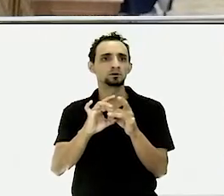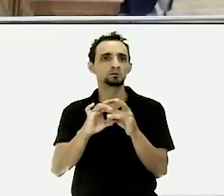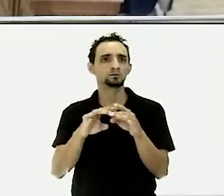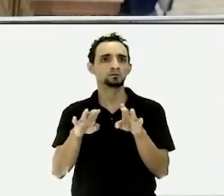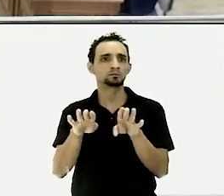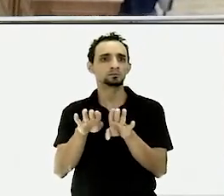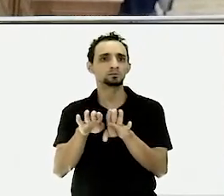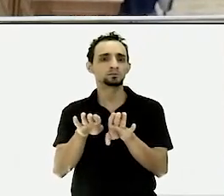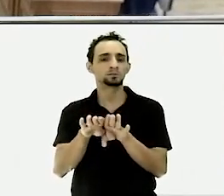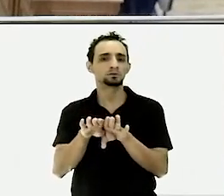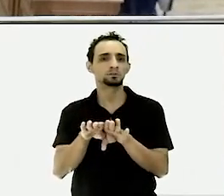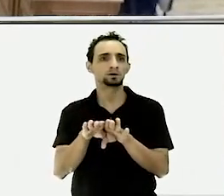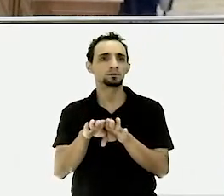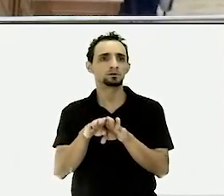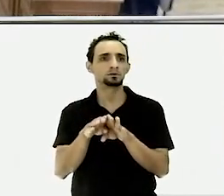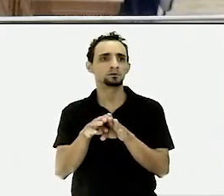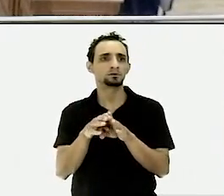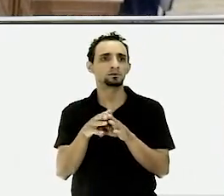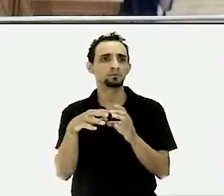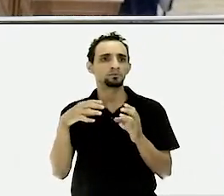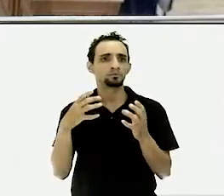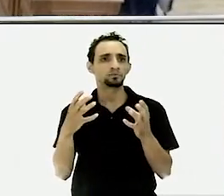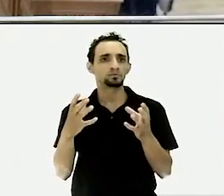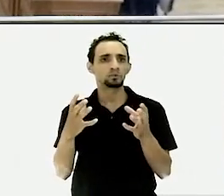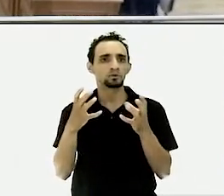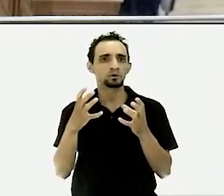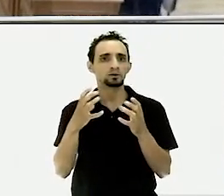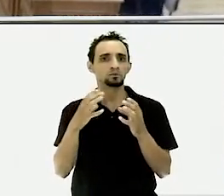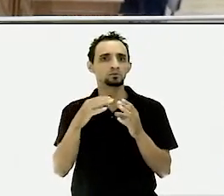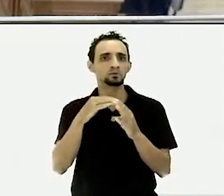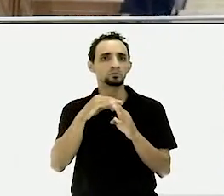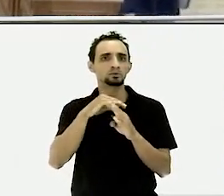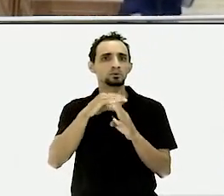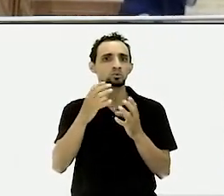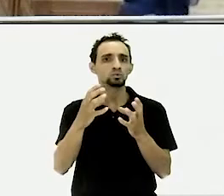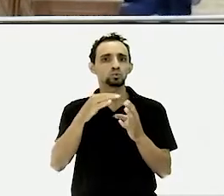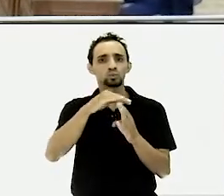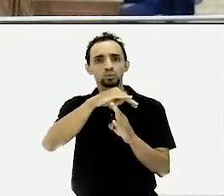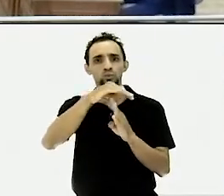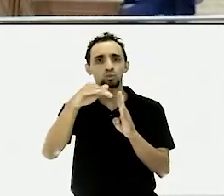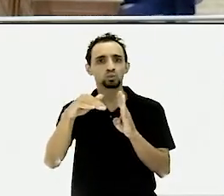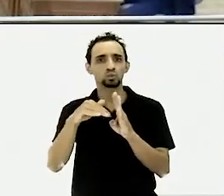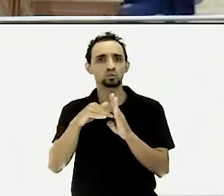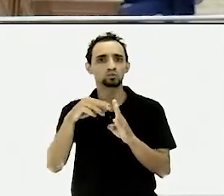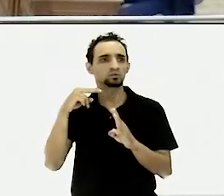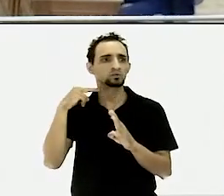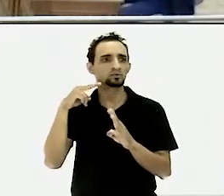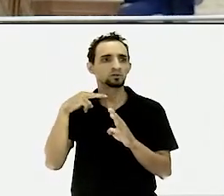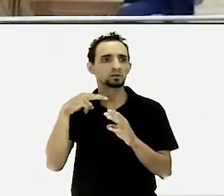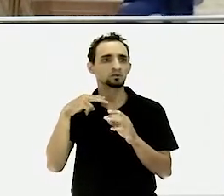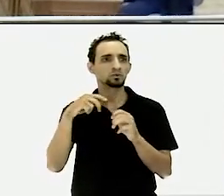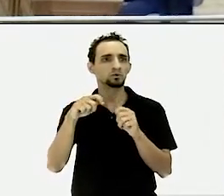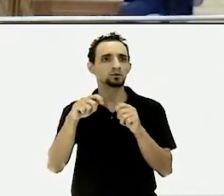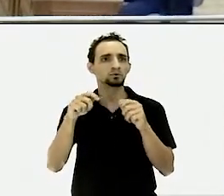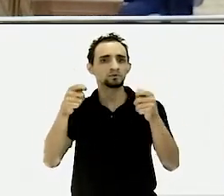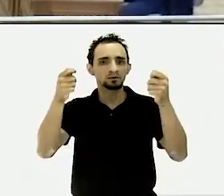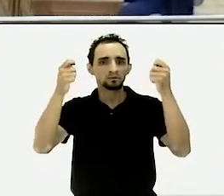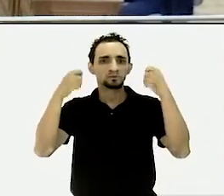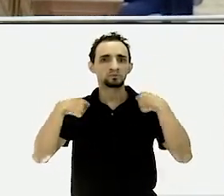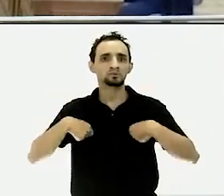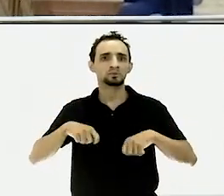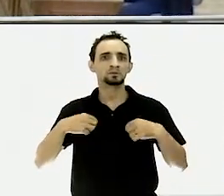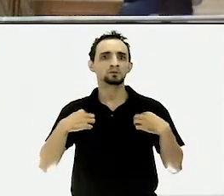questão de ordem, presidente. Só para terminar o... Deixa o Jota falar. Obrigado. Primeiramente, agradecer